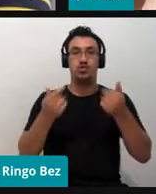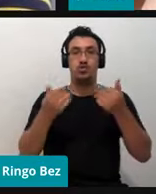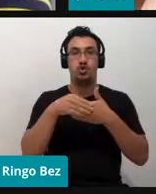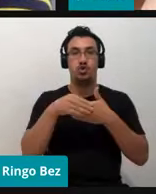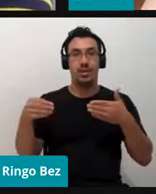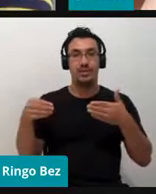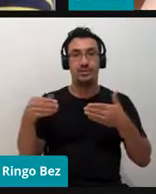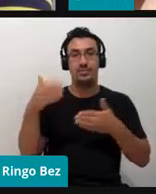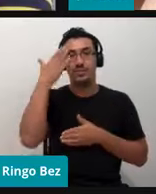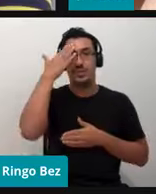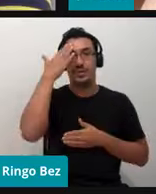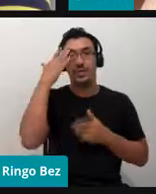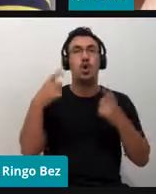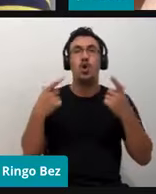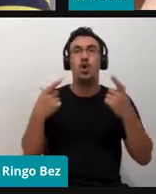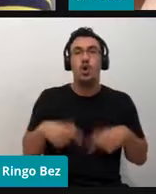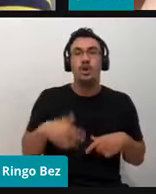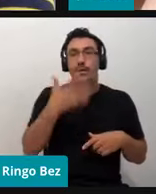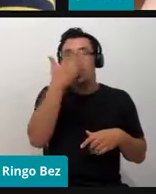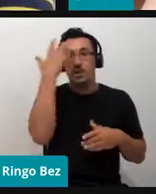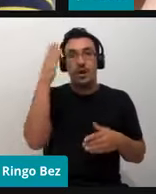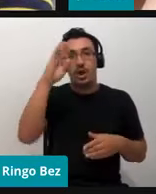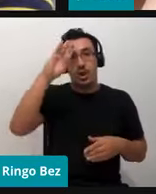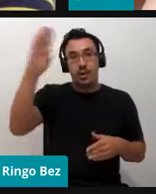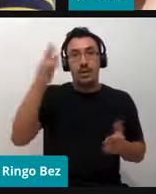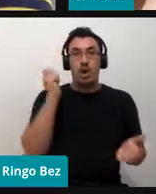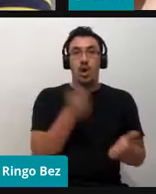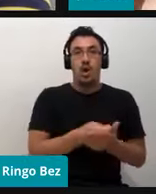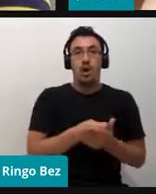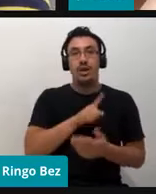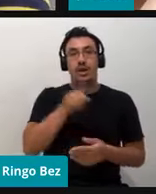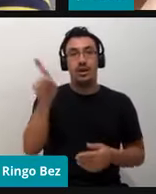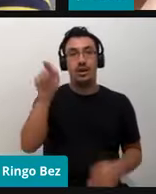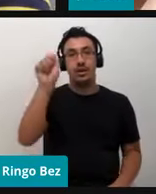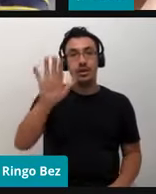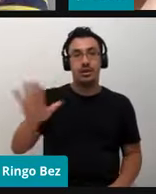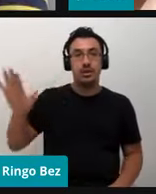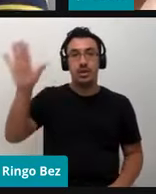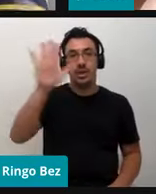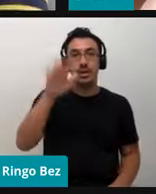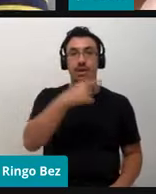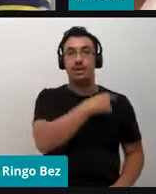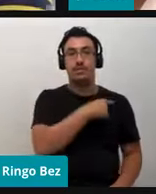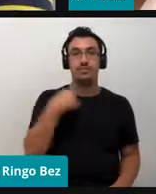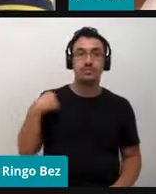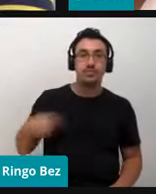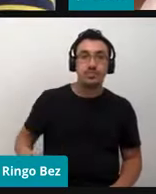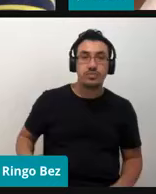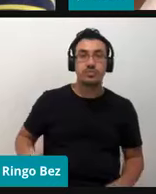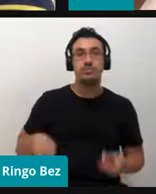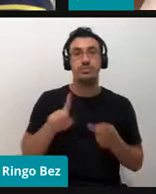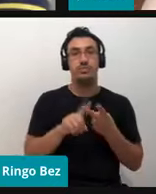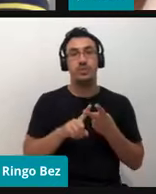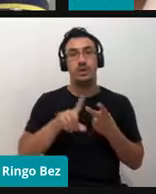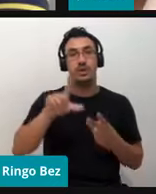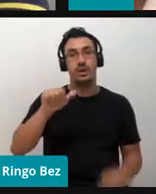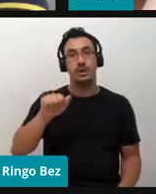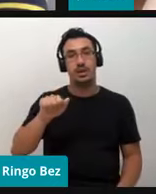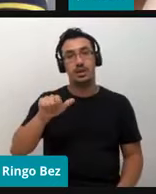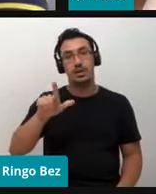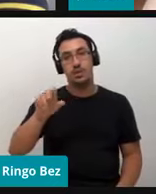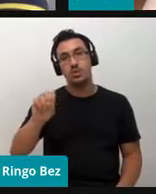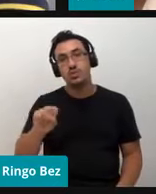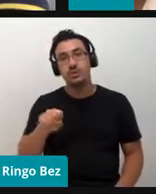a rota é principalmente asiática. China, Vietnã, China, Laos, né? E